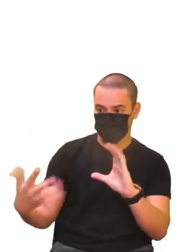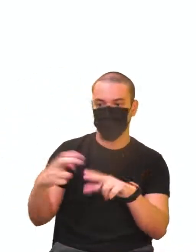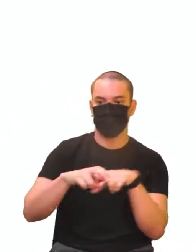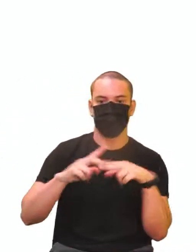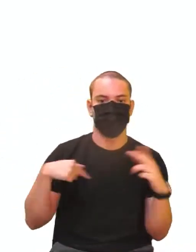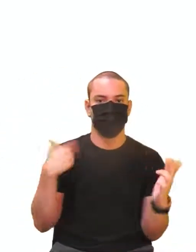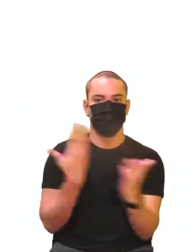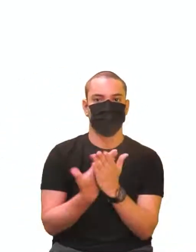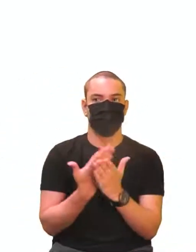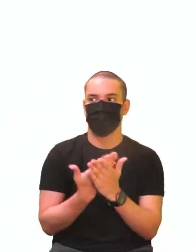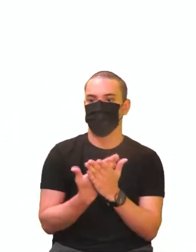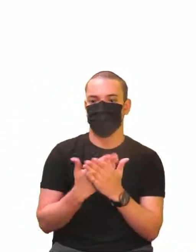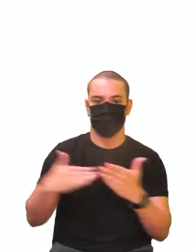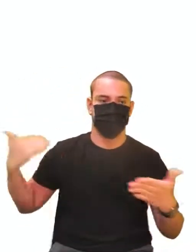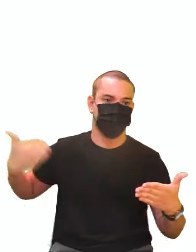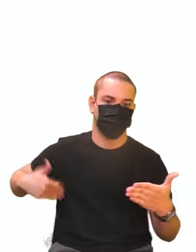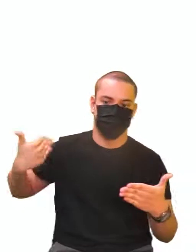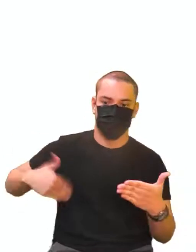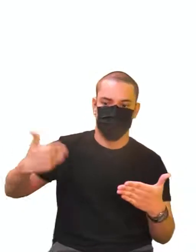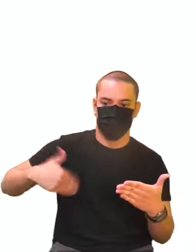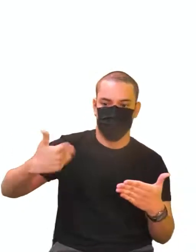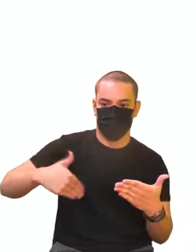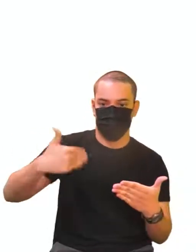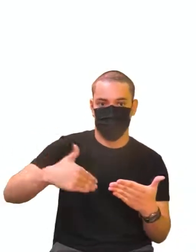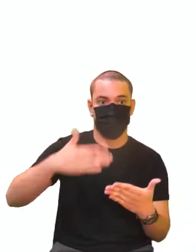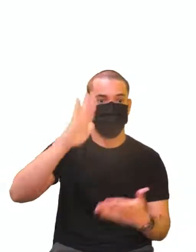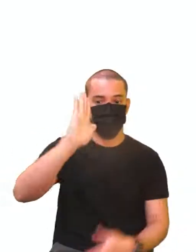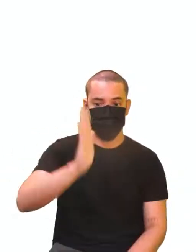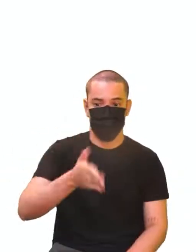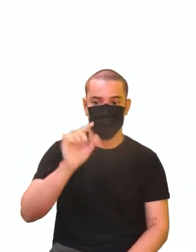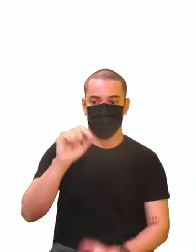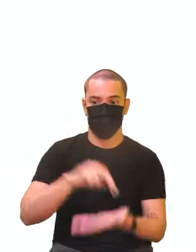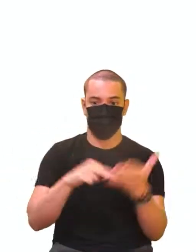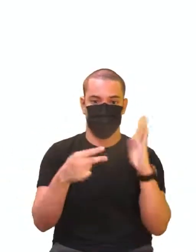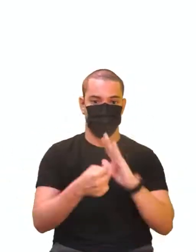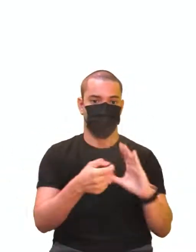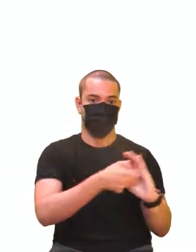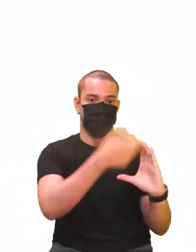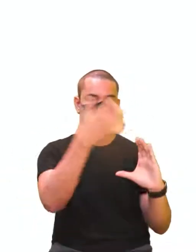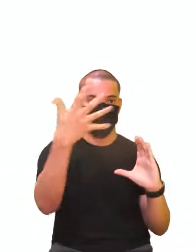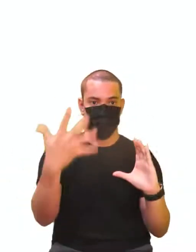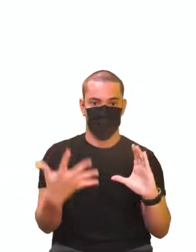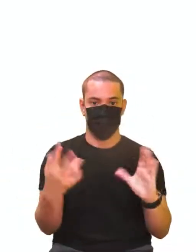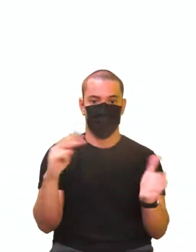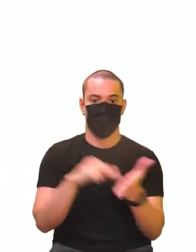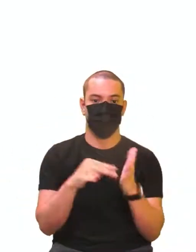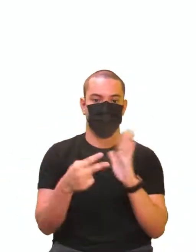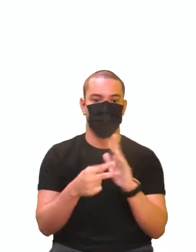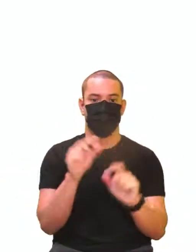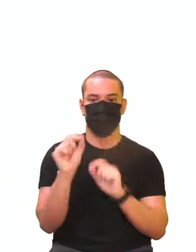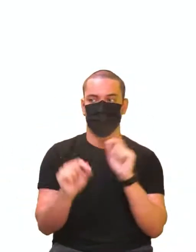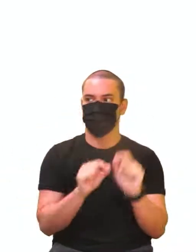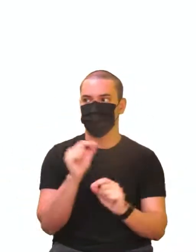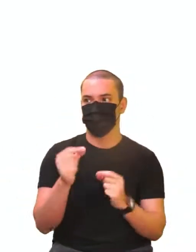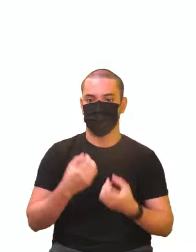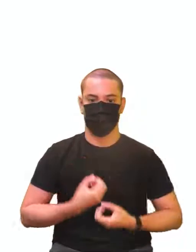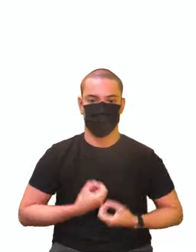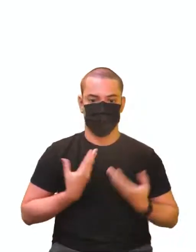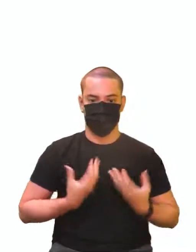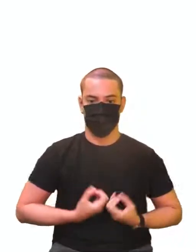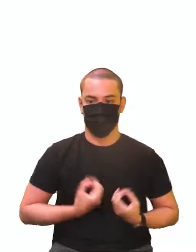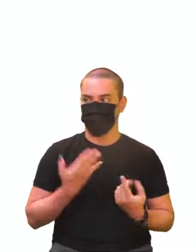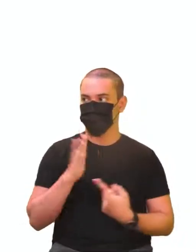estudando desde o início dessa unidade que essas características, elas se